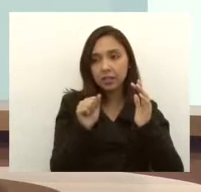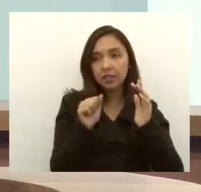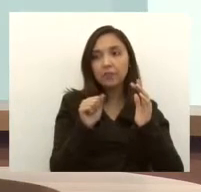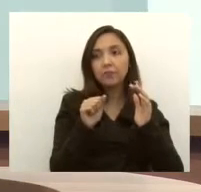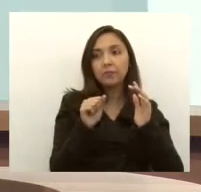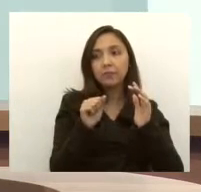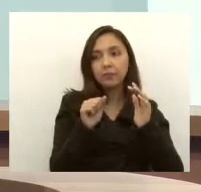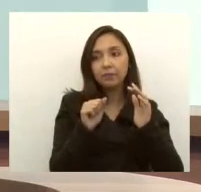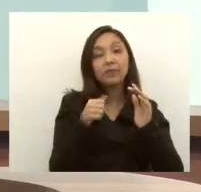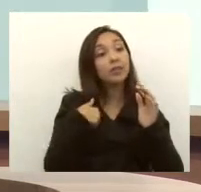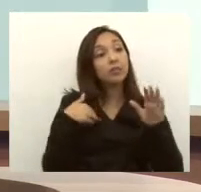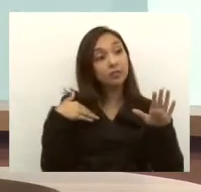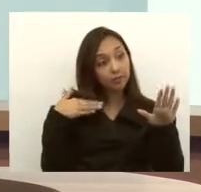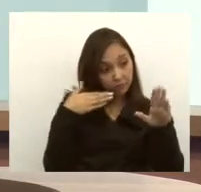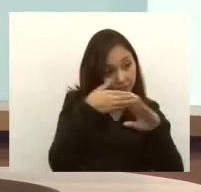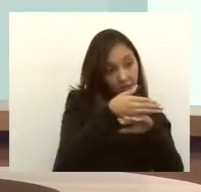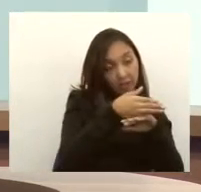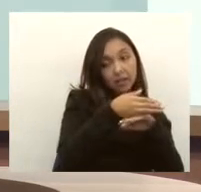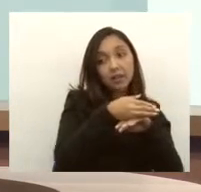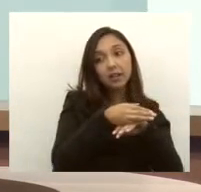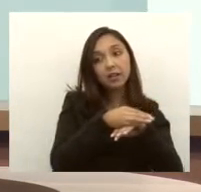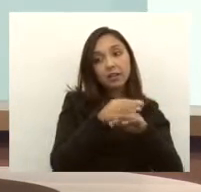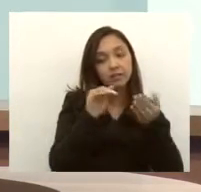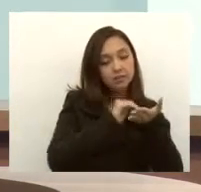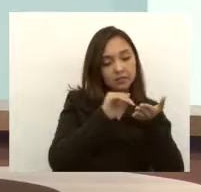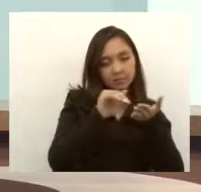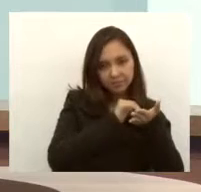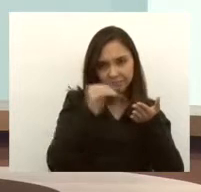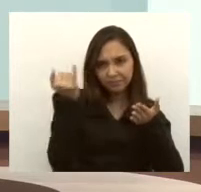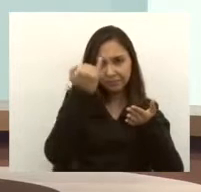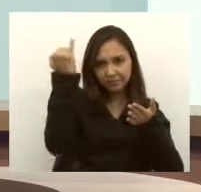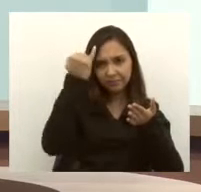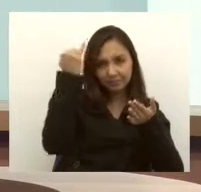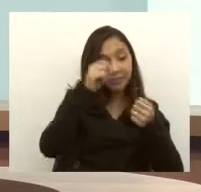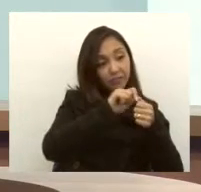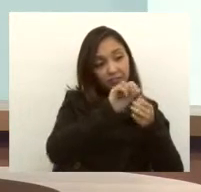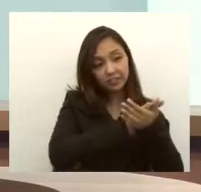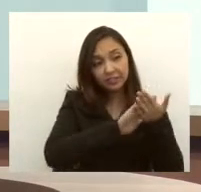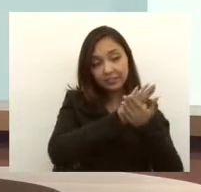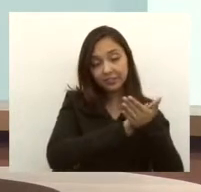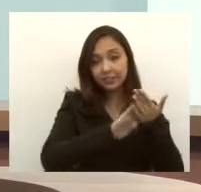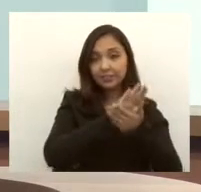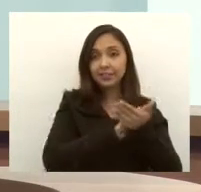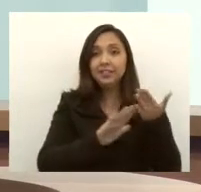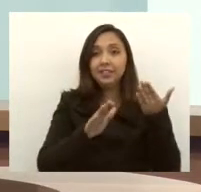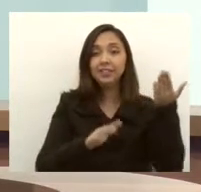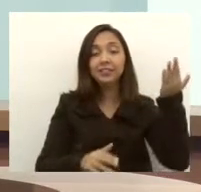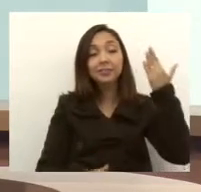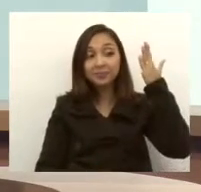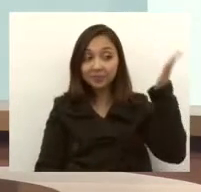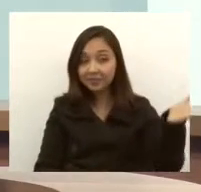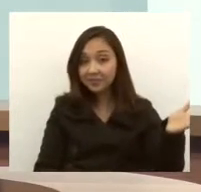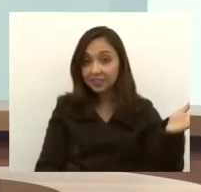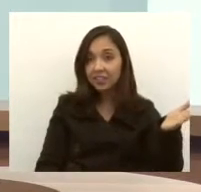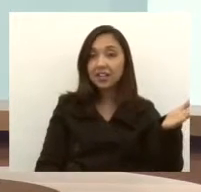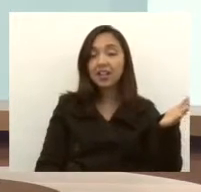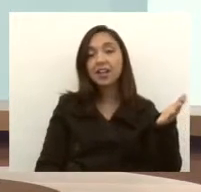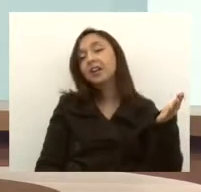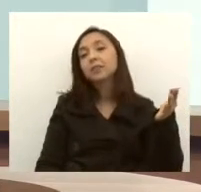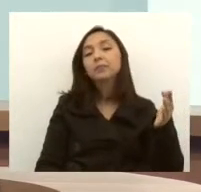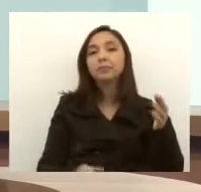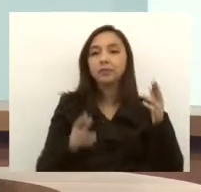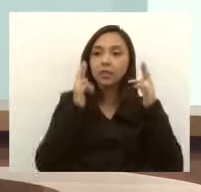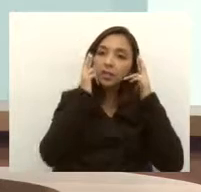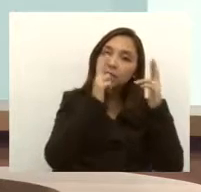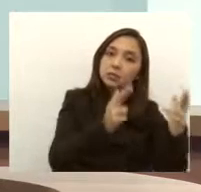no assunto legislativo, aquela secretaria importantíssima que não faz nada, vai lá, com respeito aos